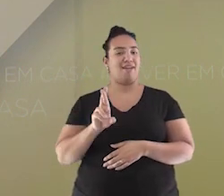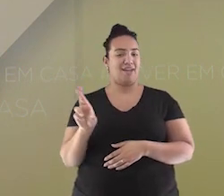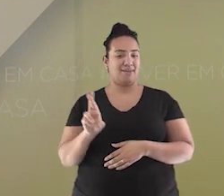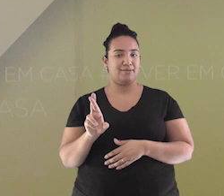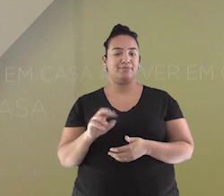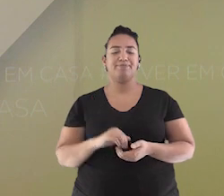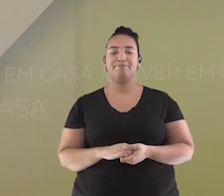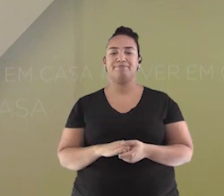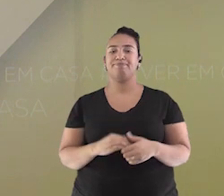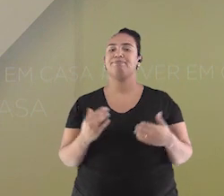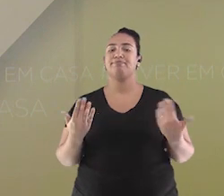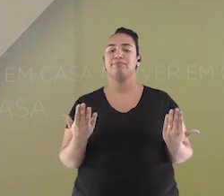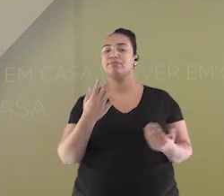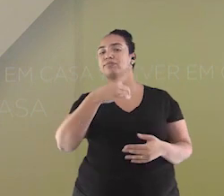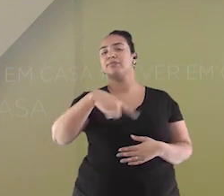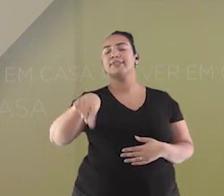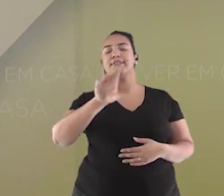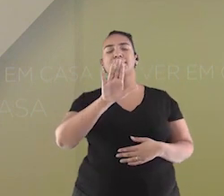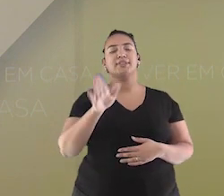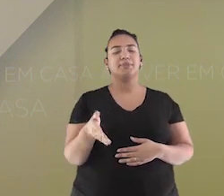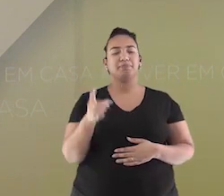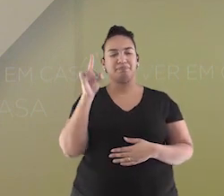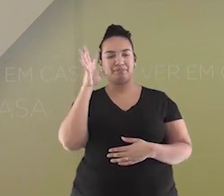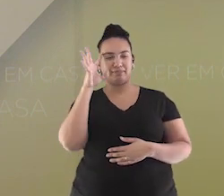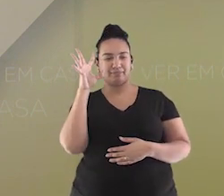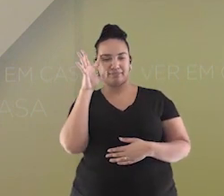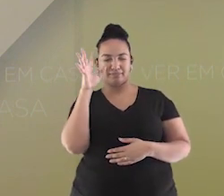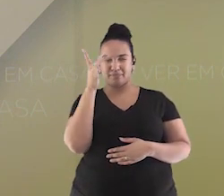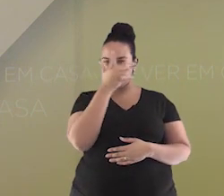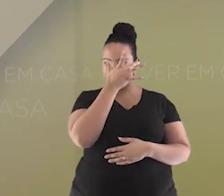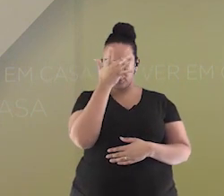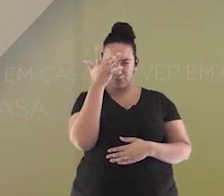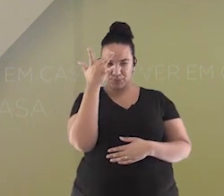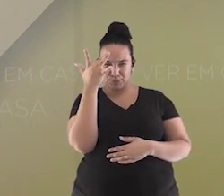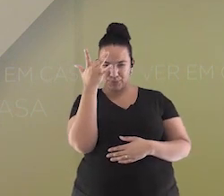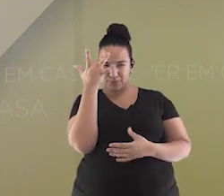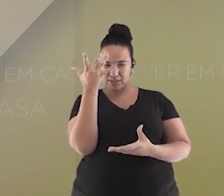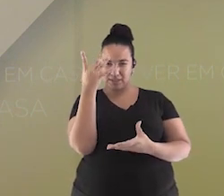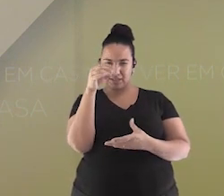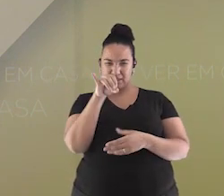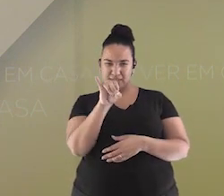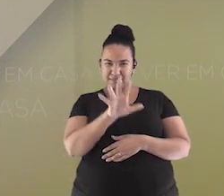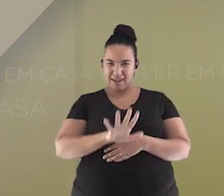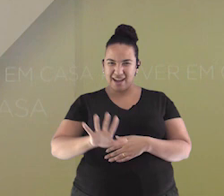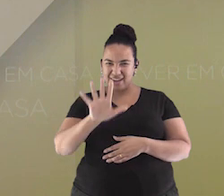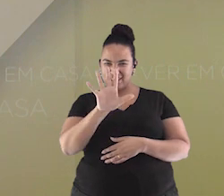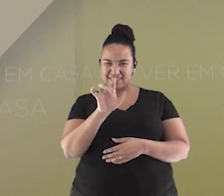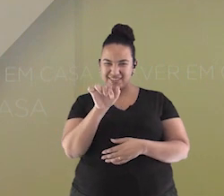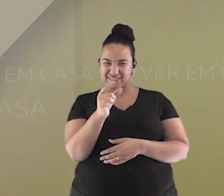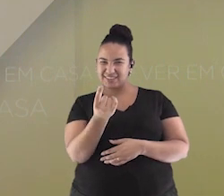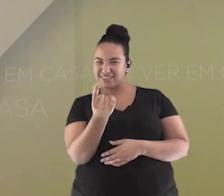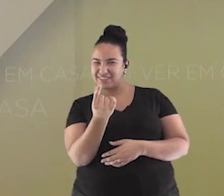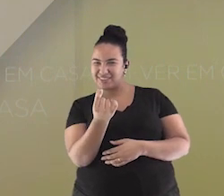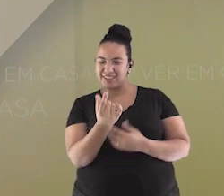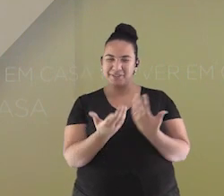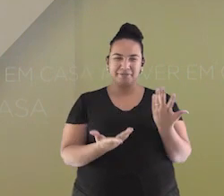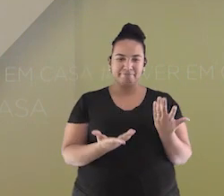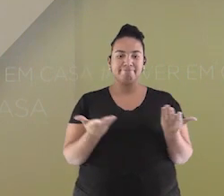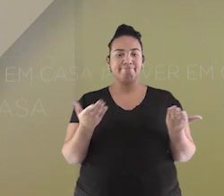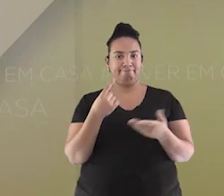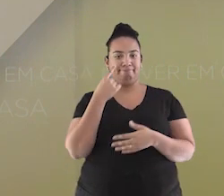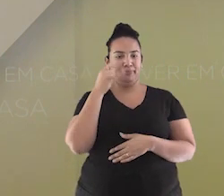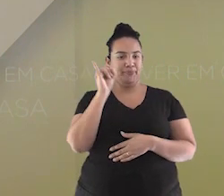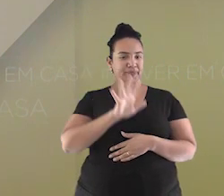Brasil. Você já se perguntou quem são essas figuras que estão aí nas moedas e no dinheiro?